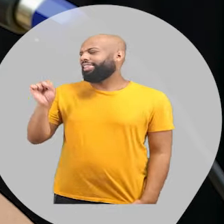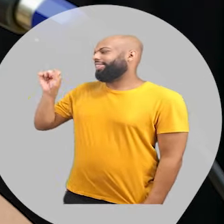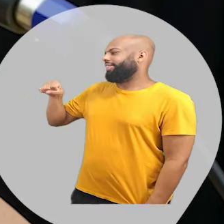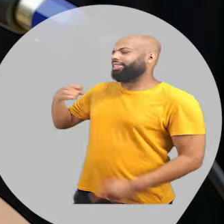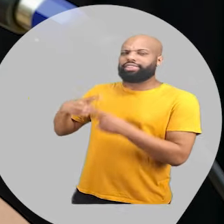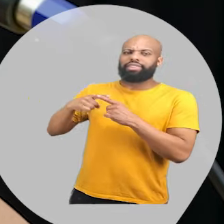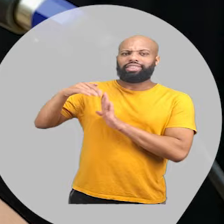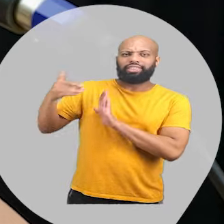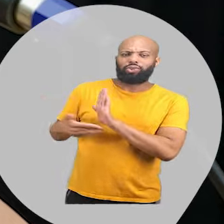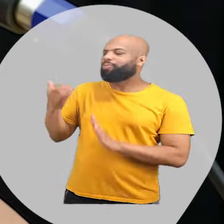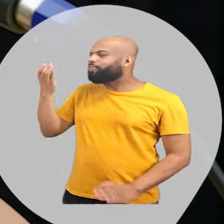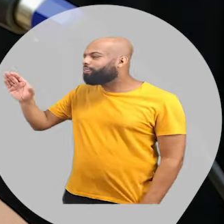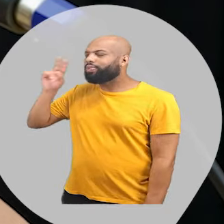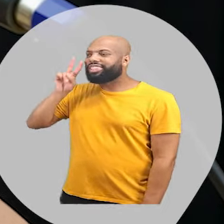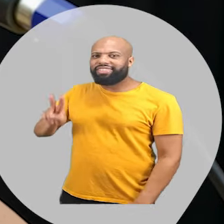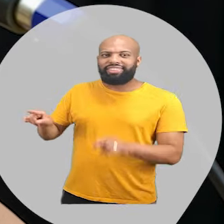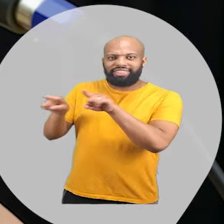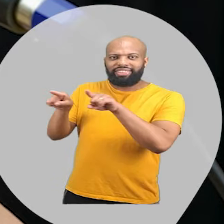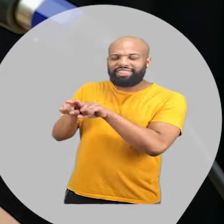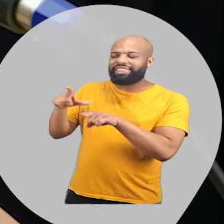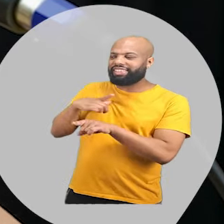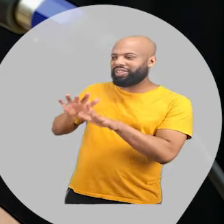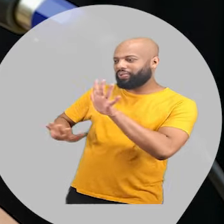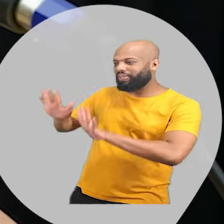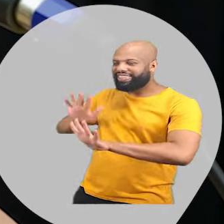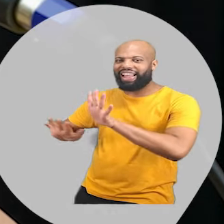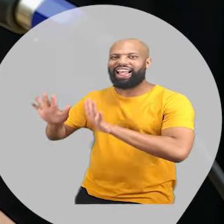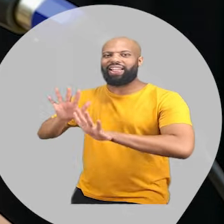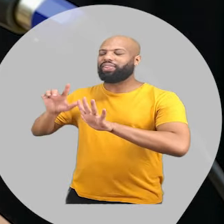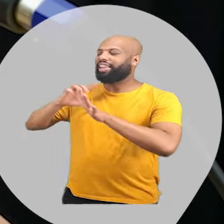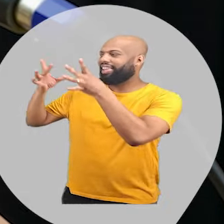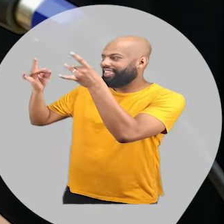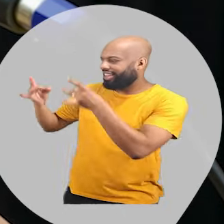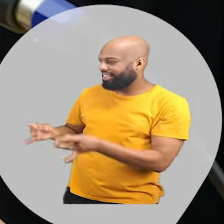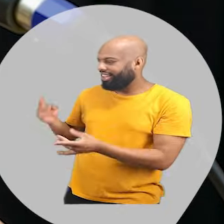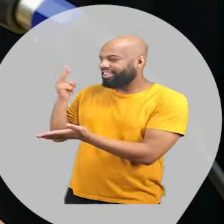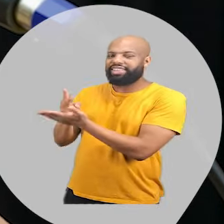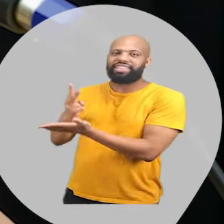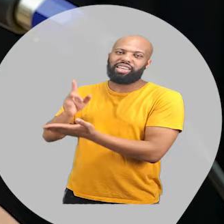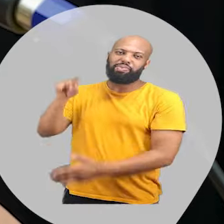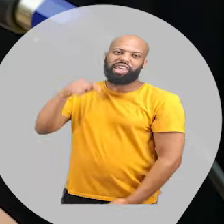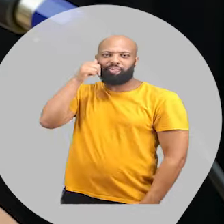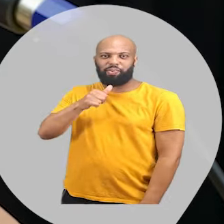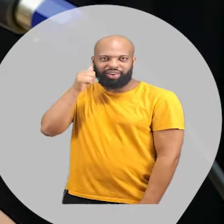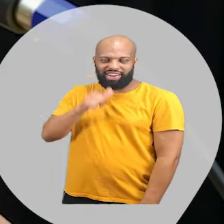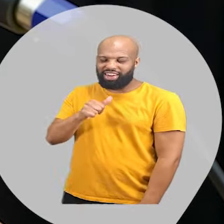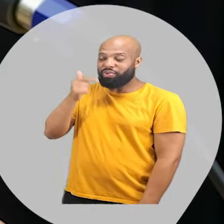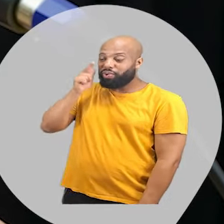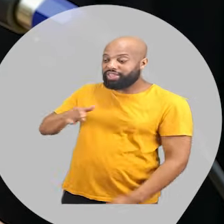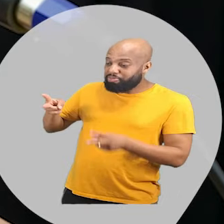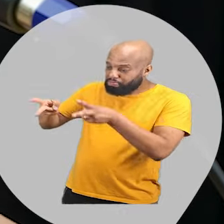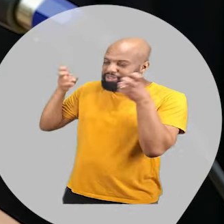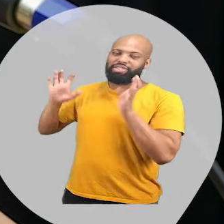acho que todas as postagens que a gente vê assim com com cuidado né com detalhes sempre tem um toque feminino que